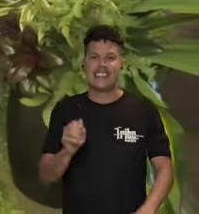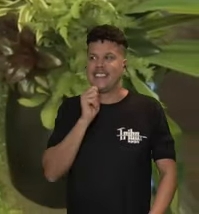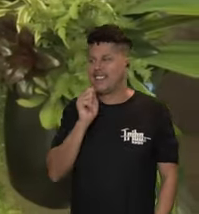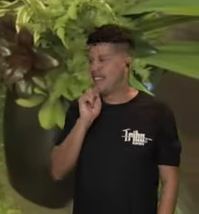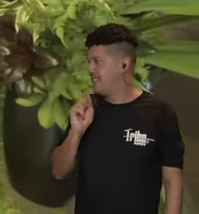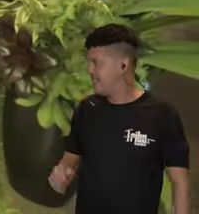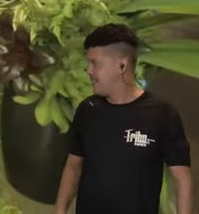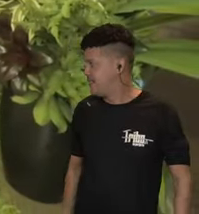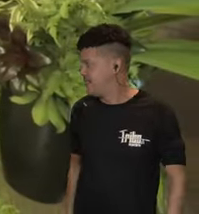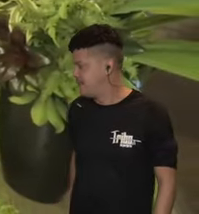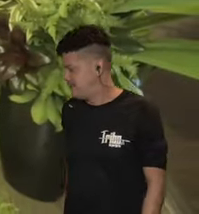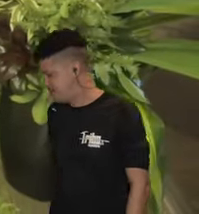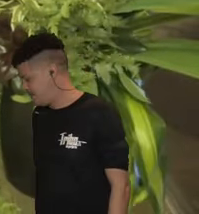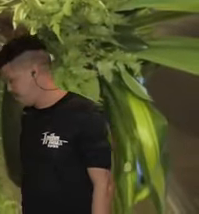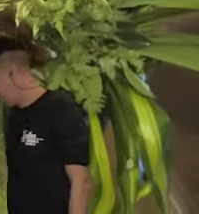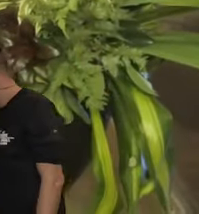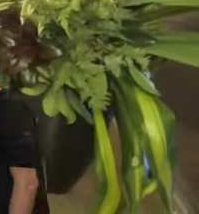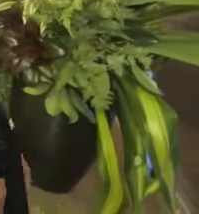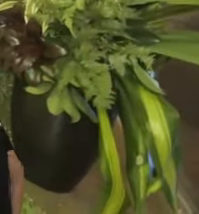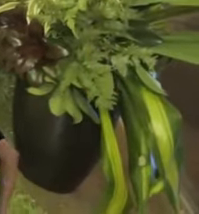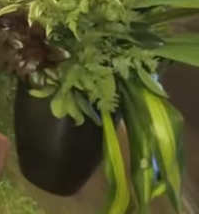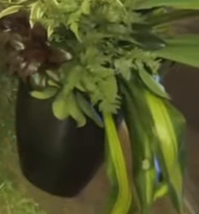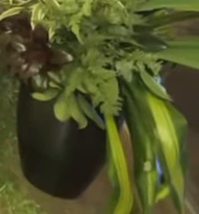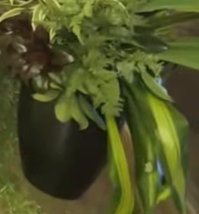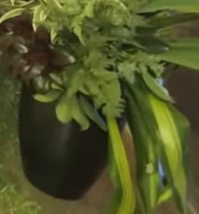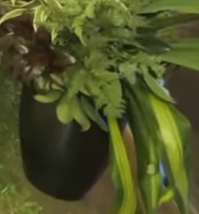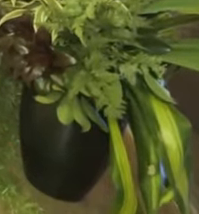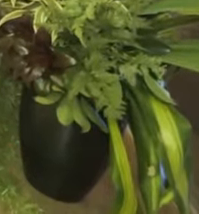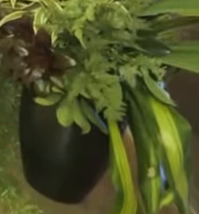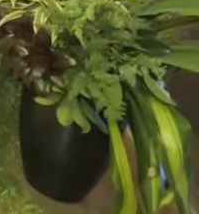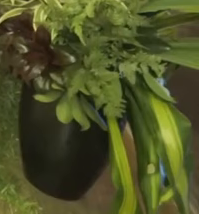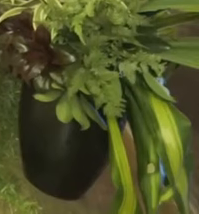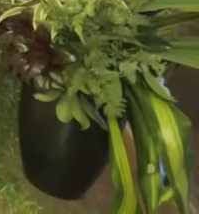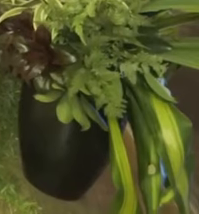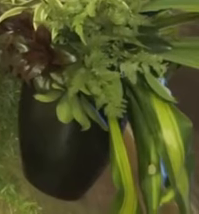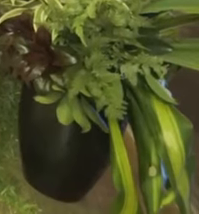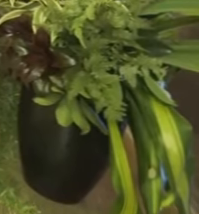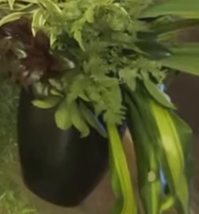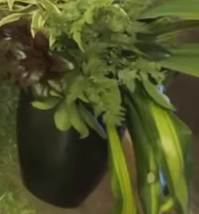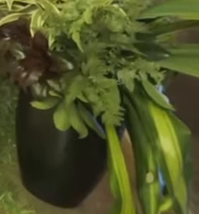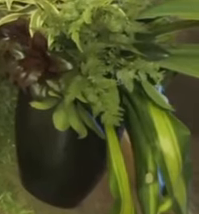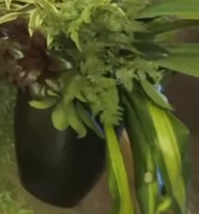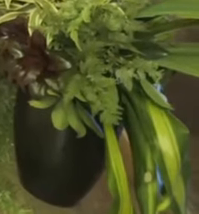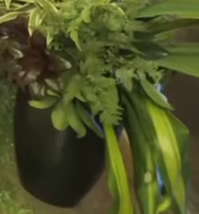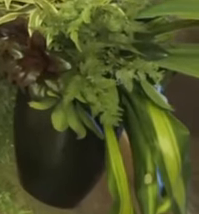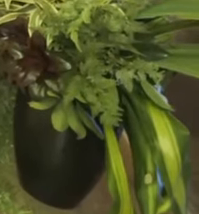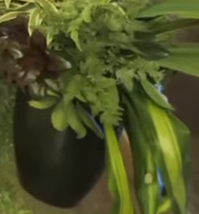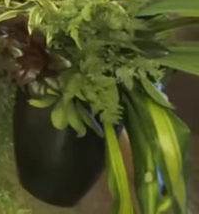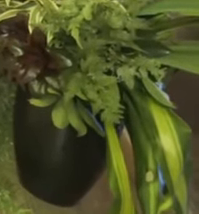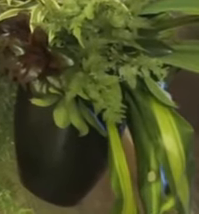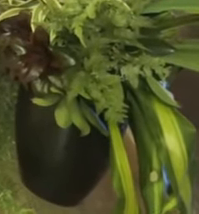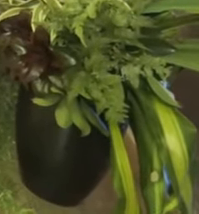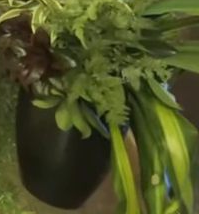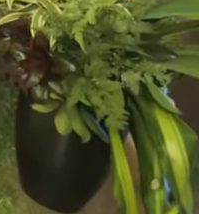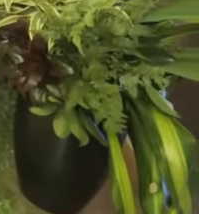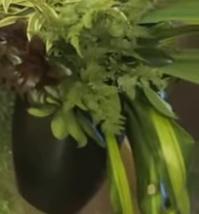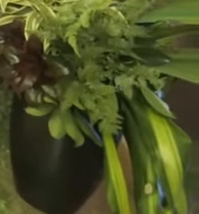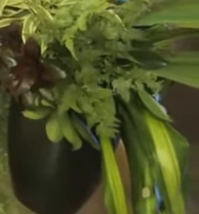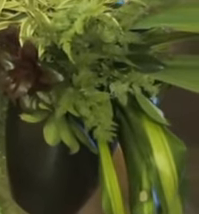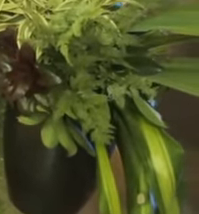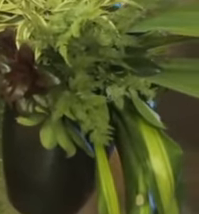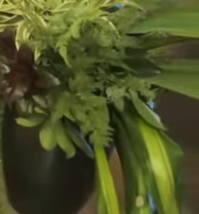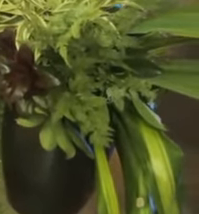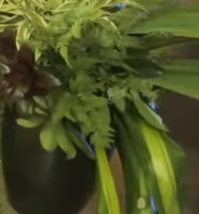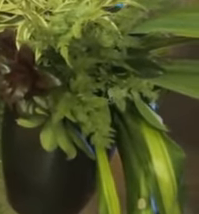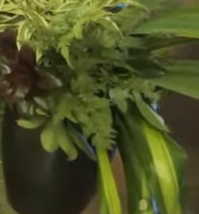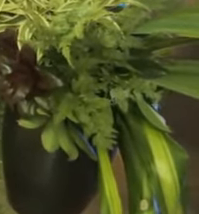É, mano. Vamos aqui, mano. Tem pô, mais, gostei daqui, aqui. Hein? Climazinho legal, agradável, legal. Gostei. E aí? Gostei. Agradecer a rapaziada da produção,